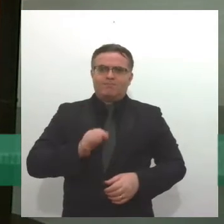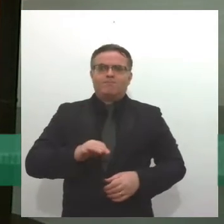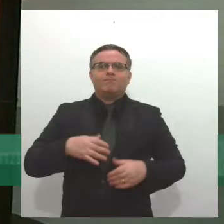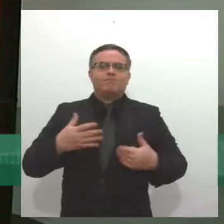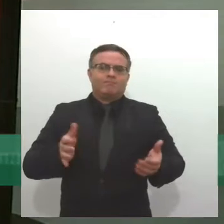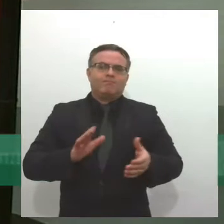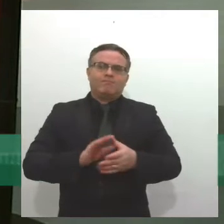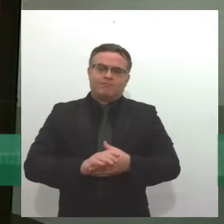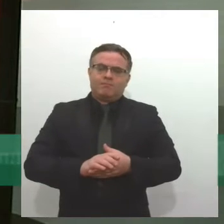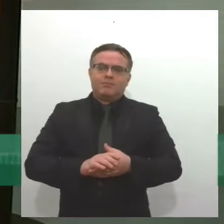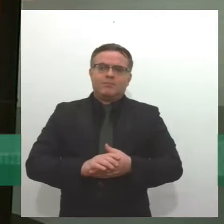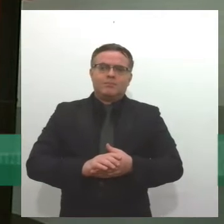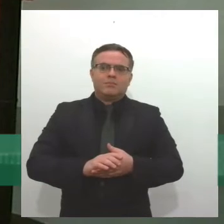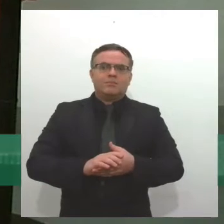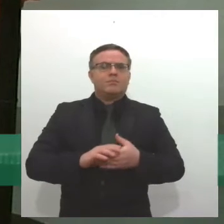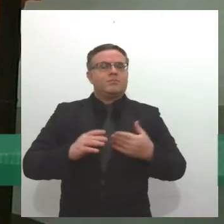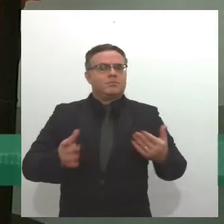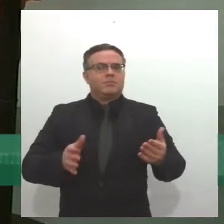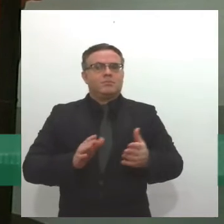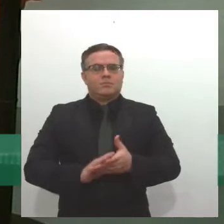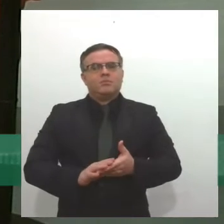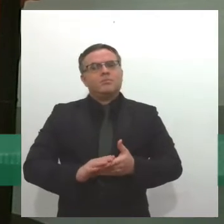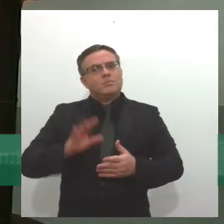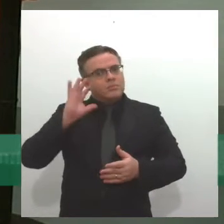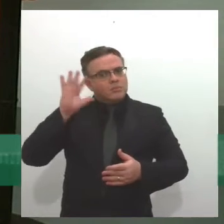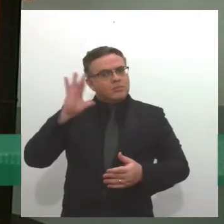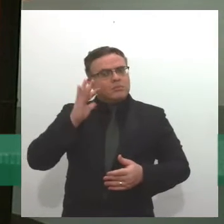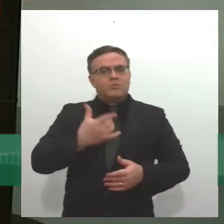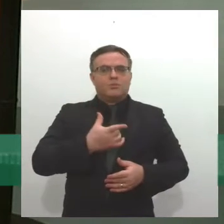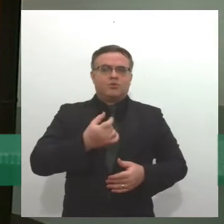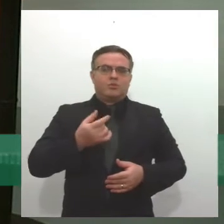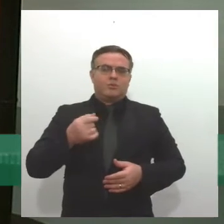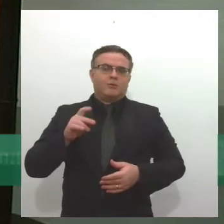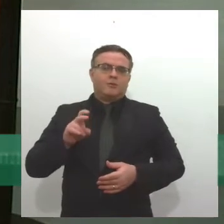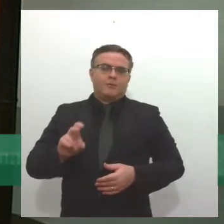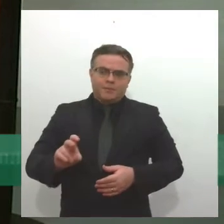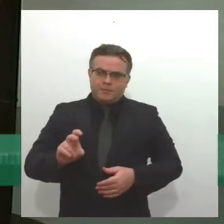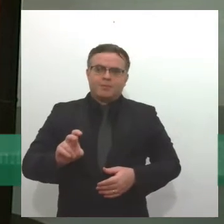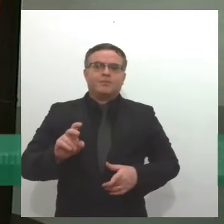uma continha. Vamos imaginar que lá em 2005 tivesse sido